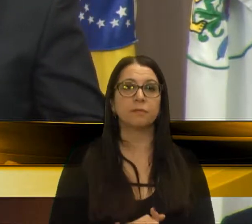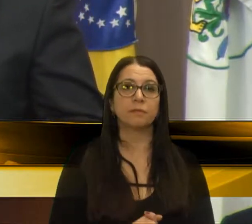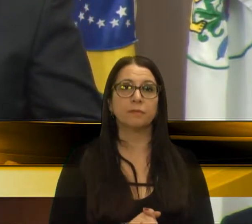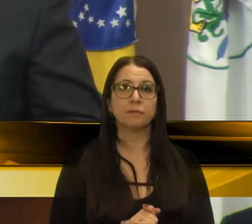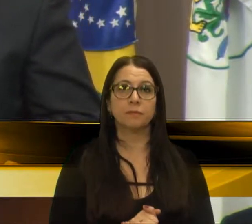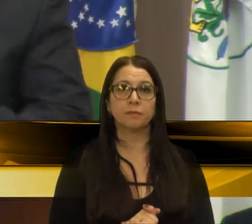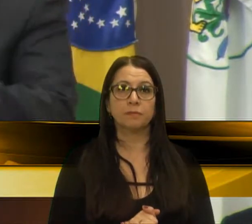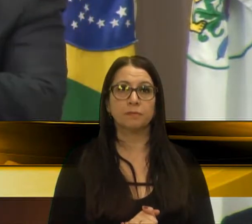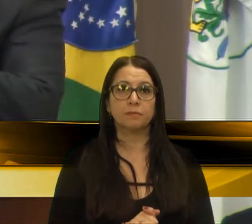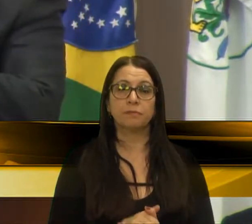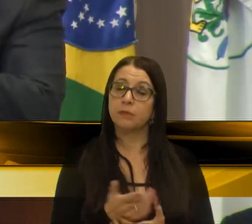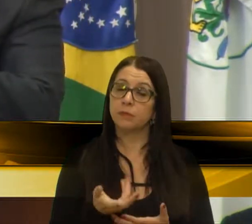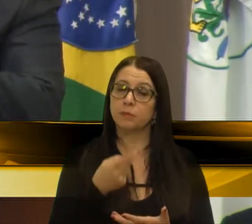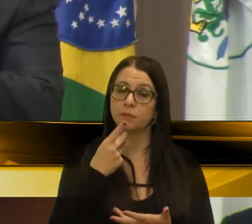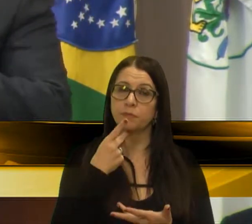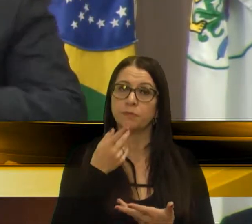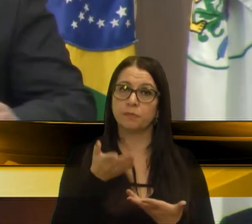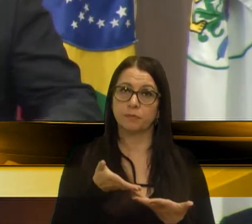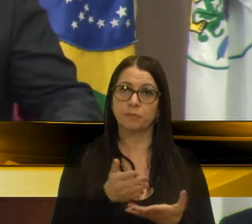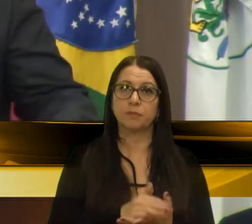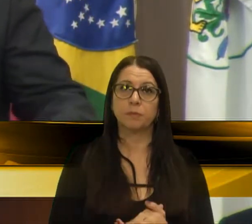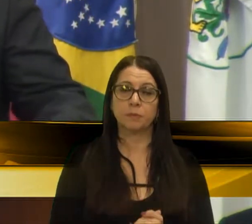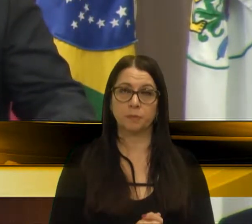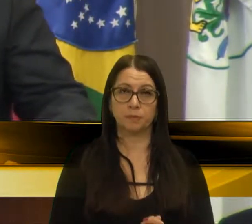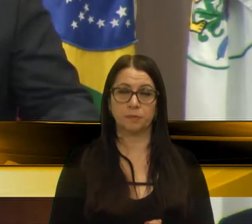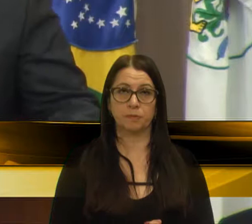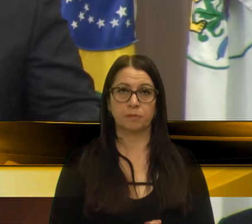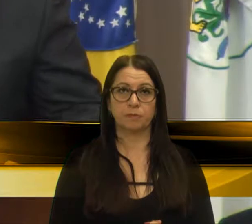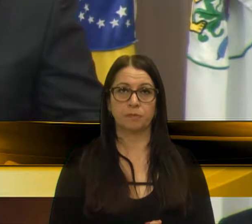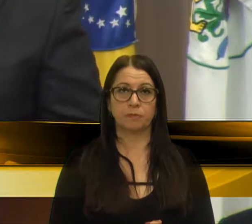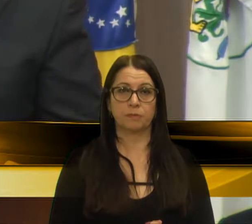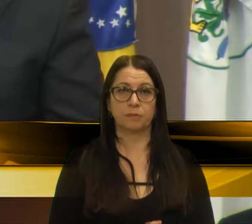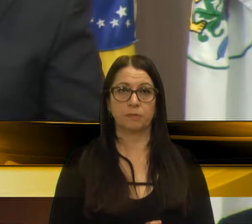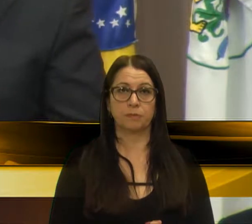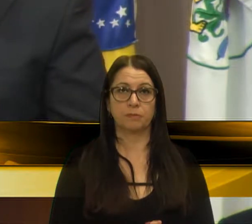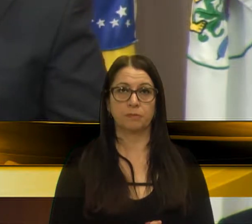Então, quero dizer que hoje,